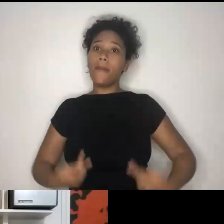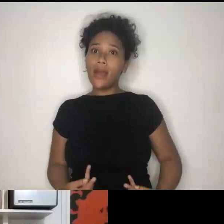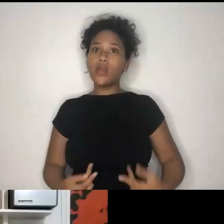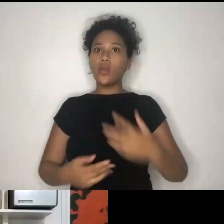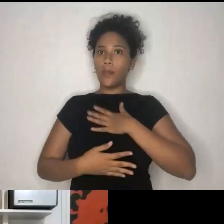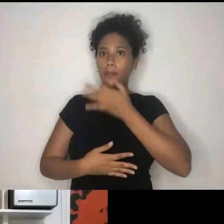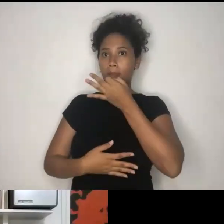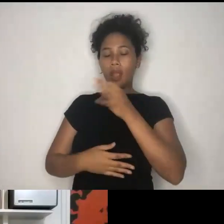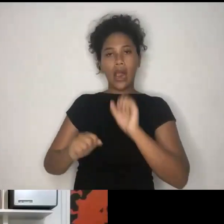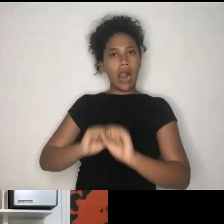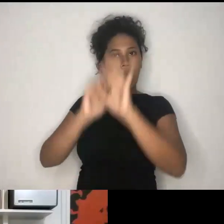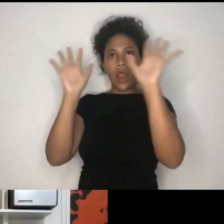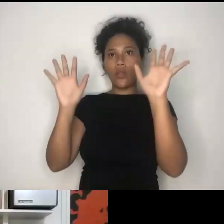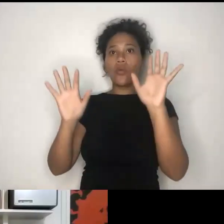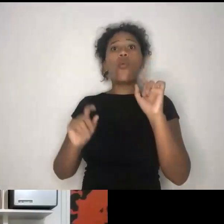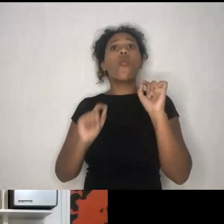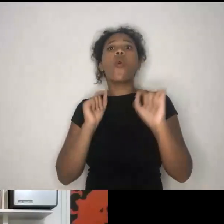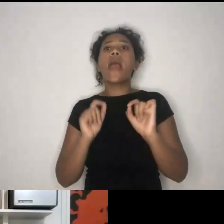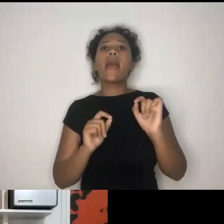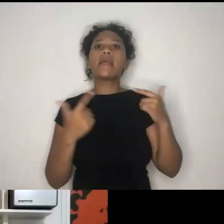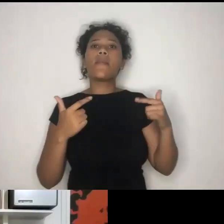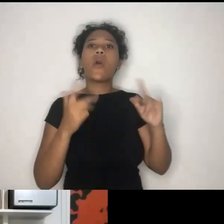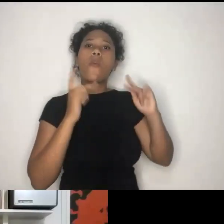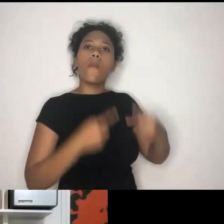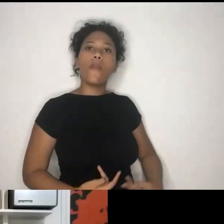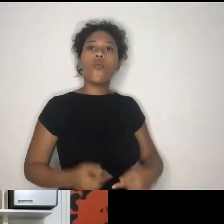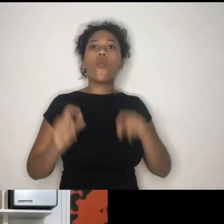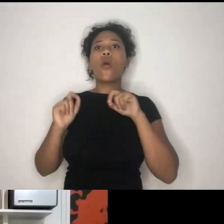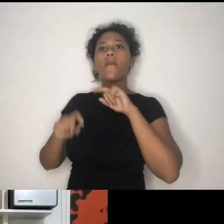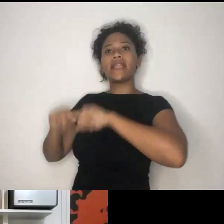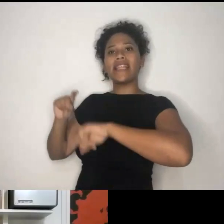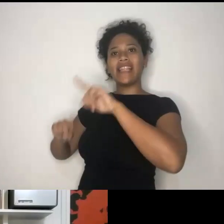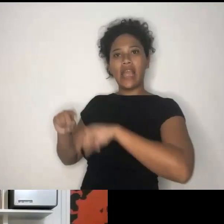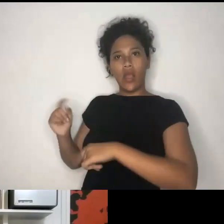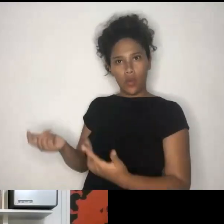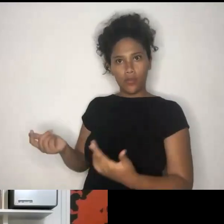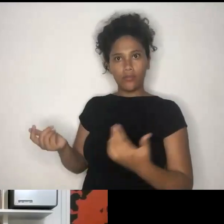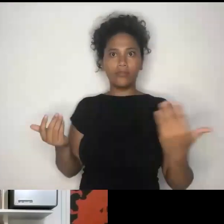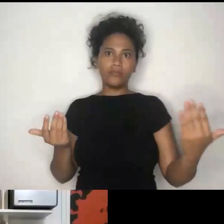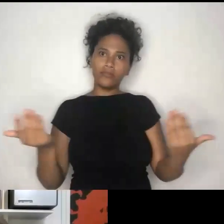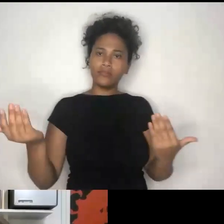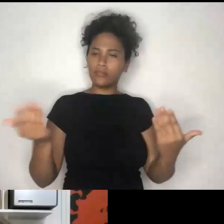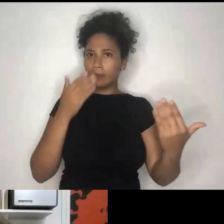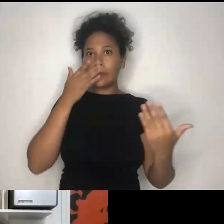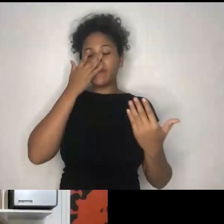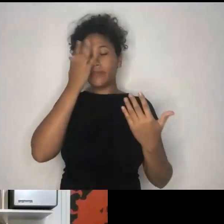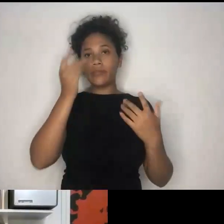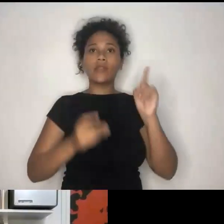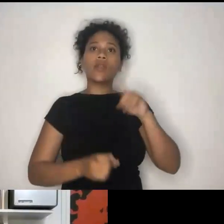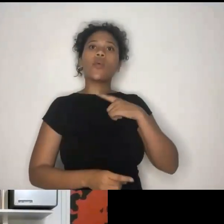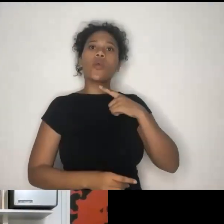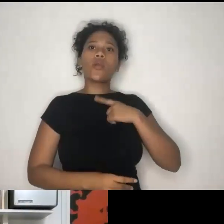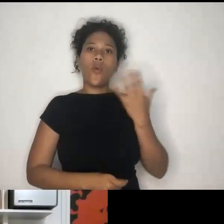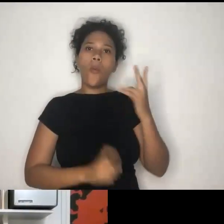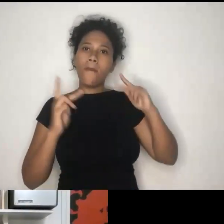na minha cabeça o que que são recursos humanos o que que são recursos materiais o que que é é que tem o toque humano